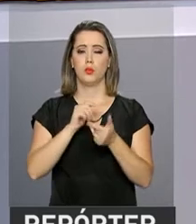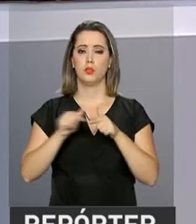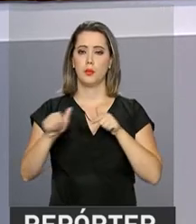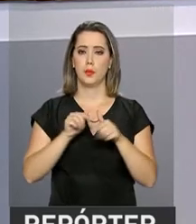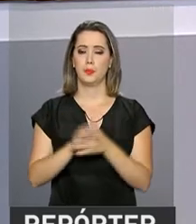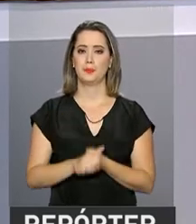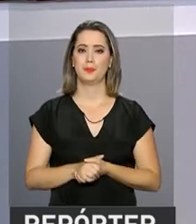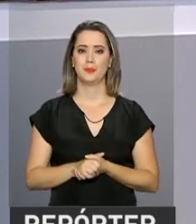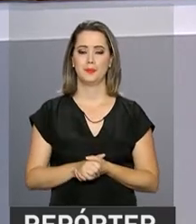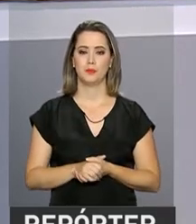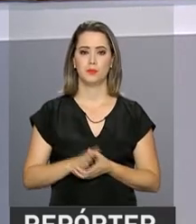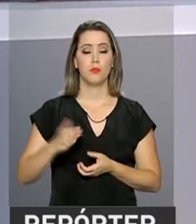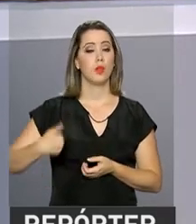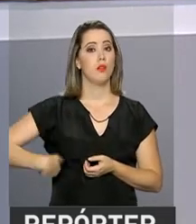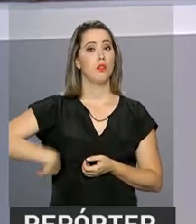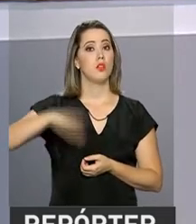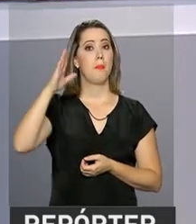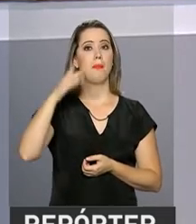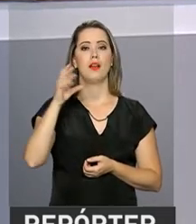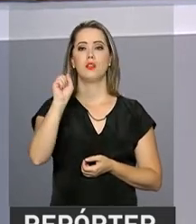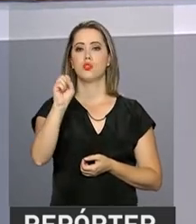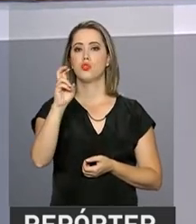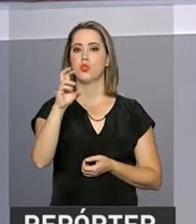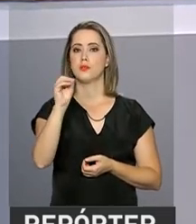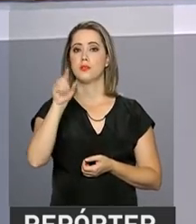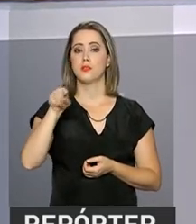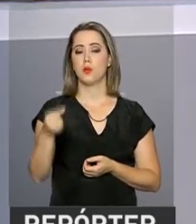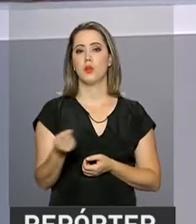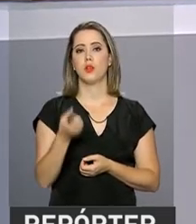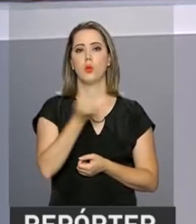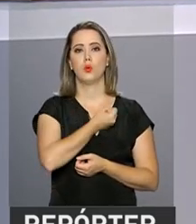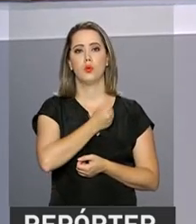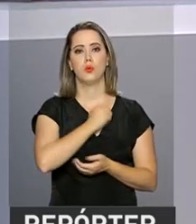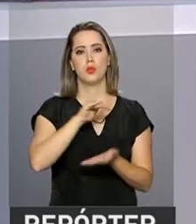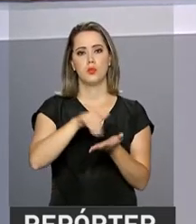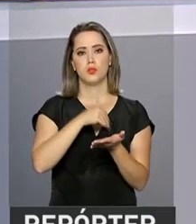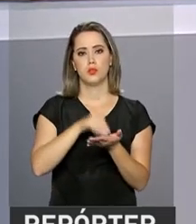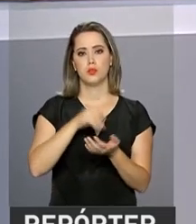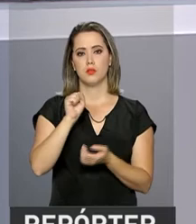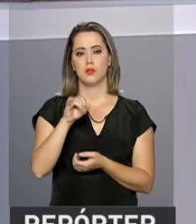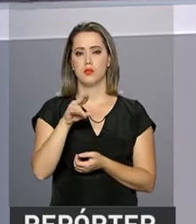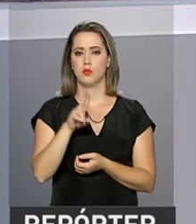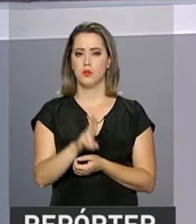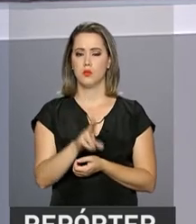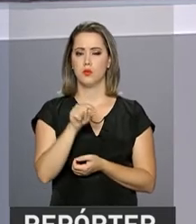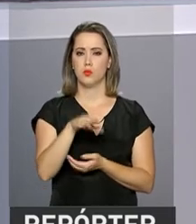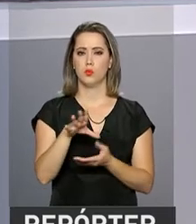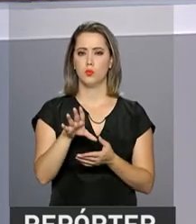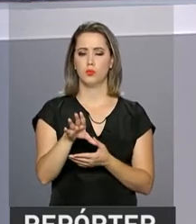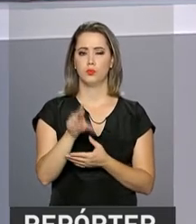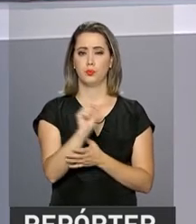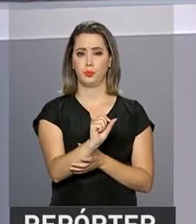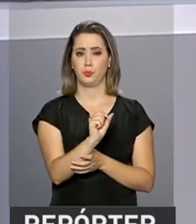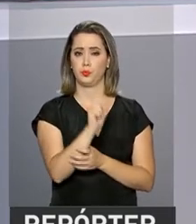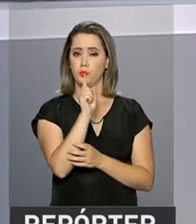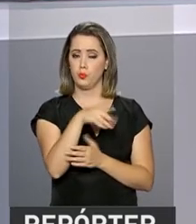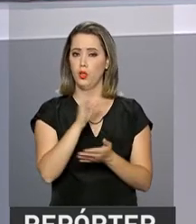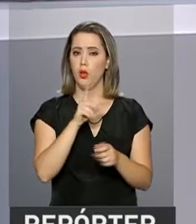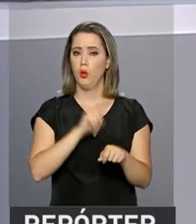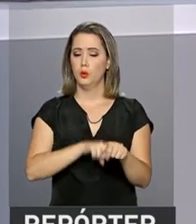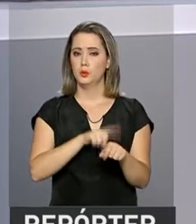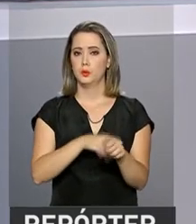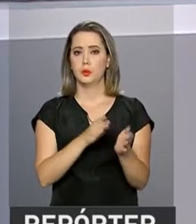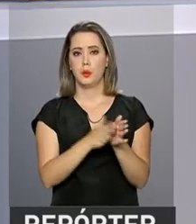já passa de 850 mil o número de inscritos no sisu sistema de seleção unificada o